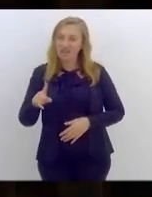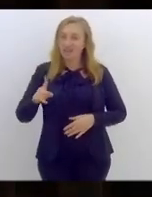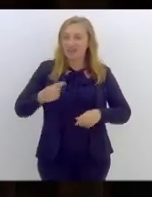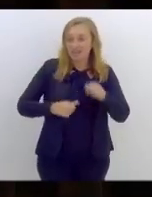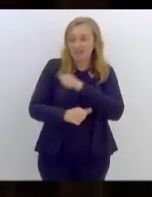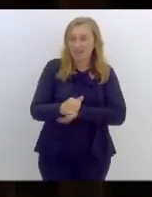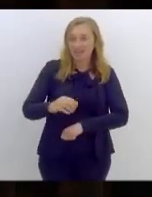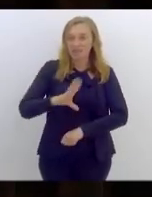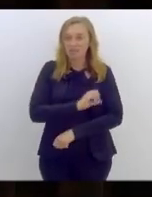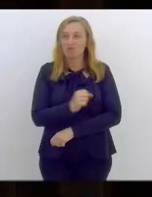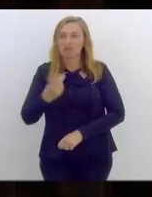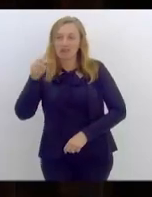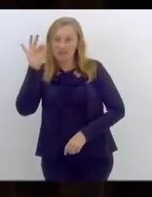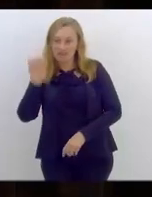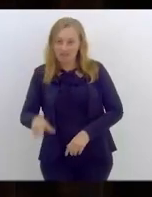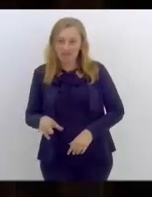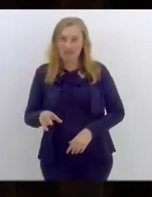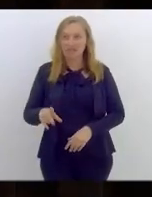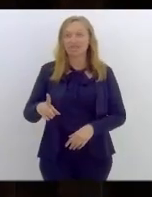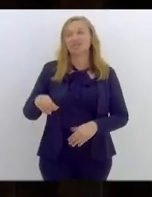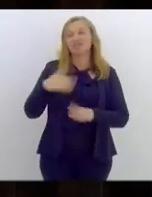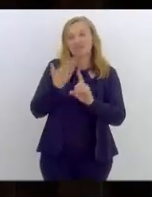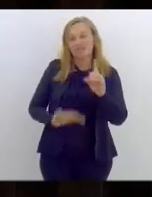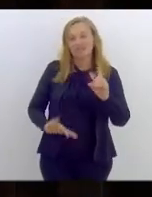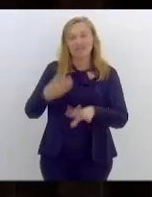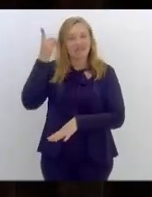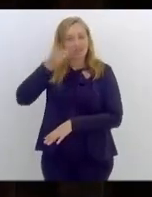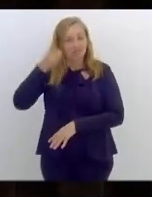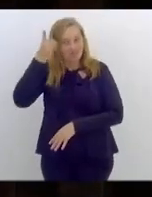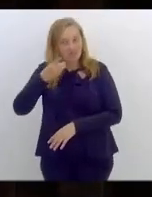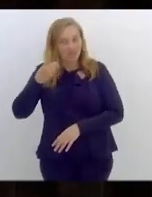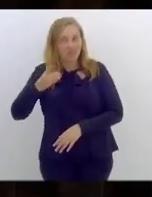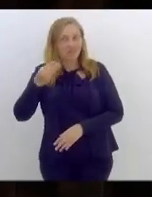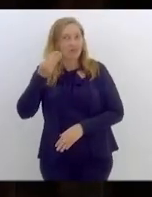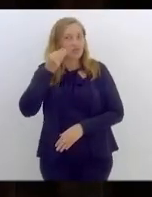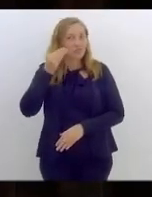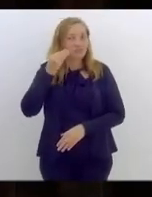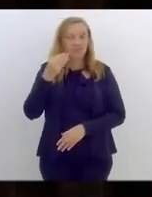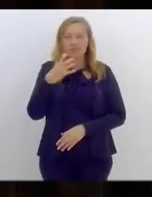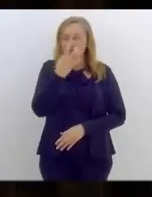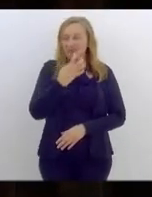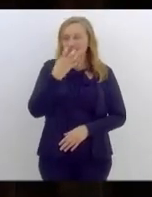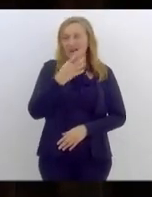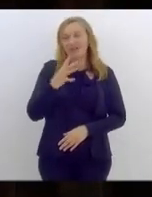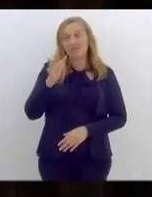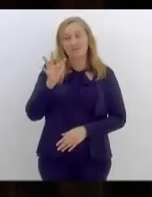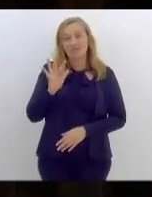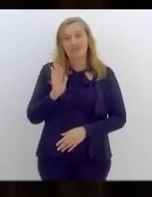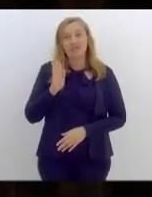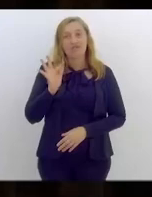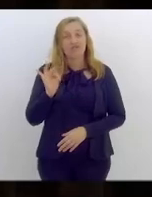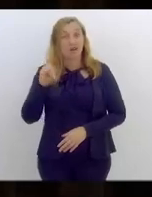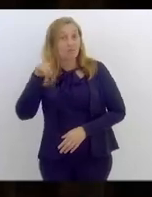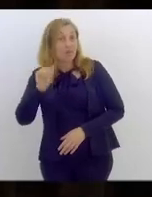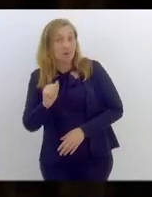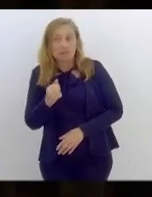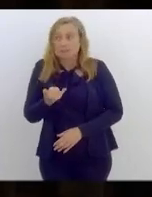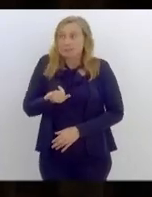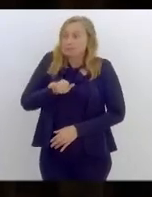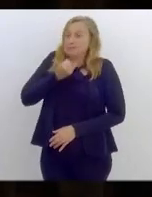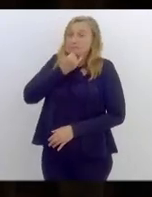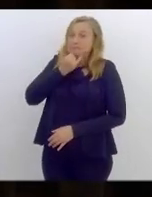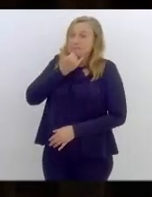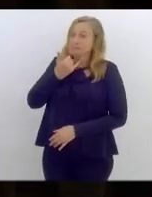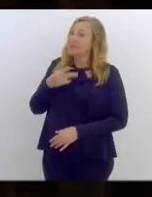e de fé. E em homenagem à deputada Mônica Francisco, agora eu vou cantar. Fabiola Machado, me perdoem se ela ainda estiver aqui, mas eu vou